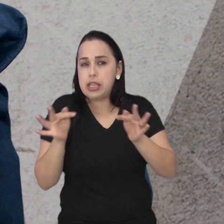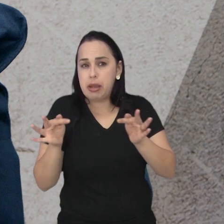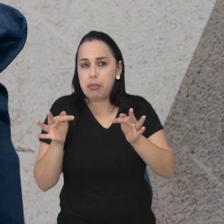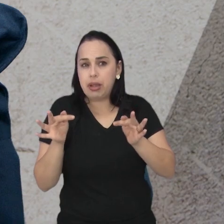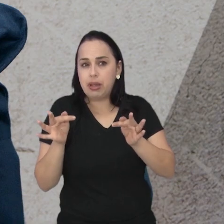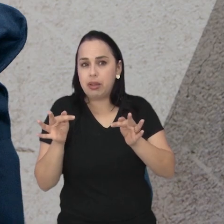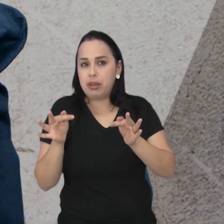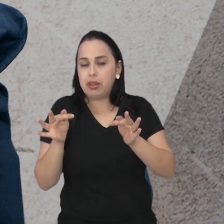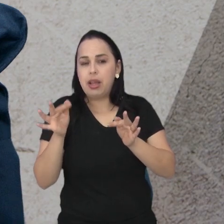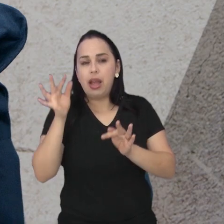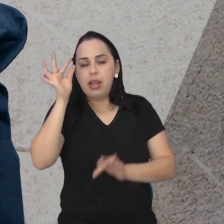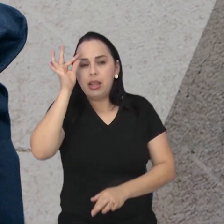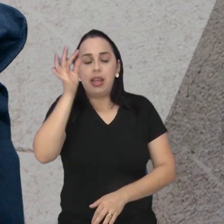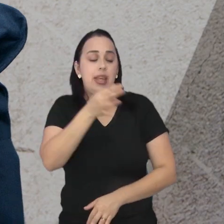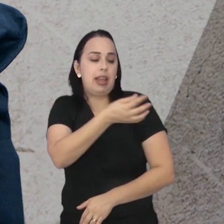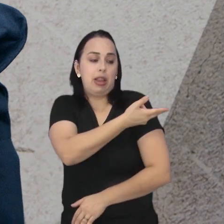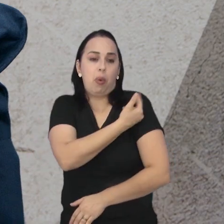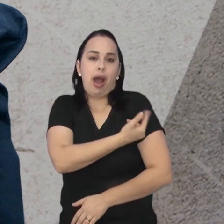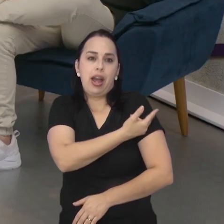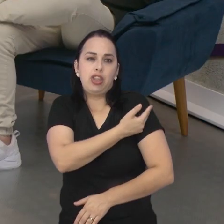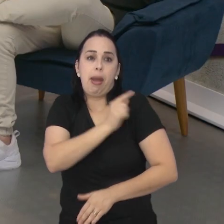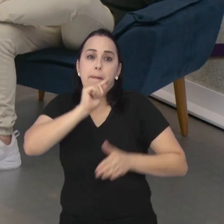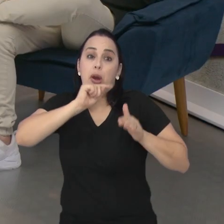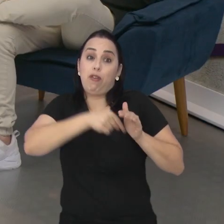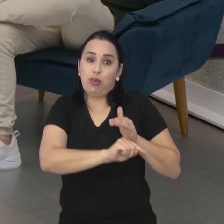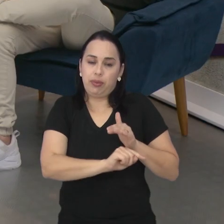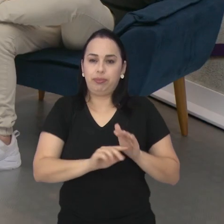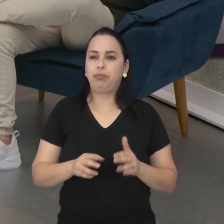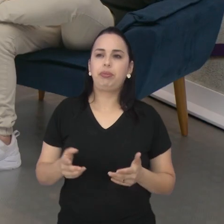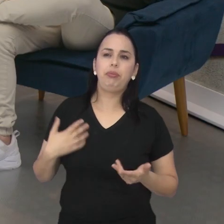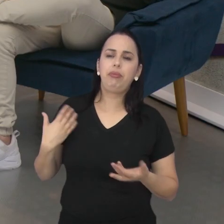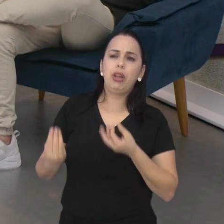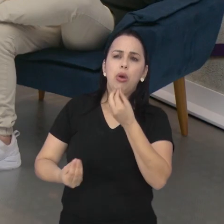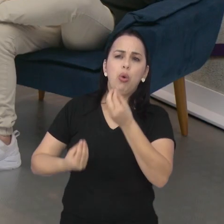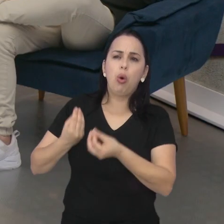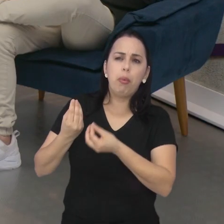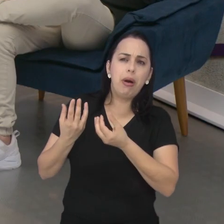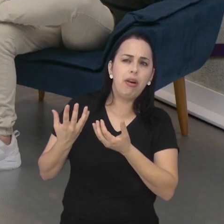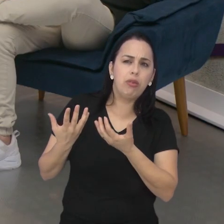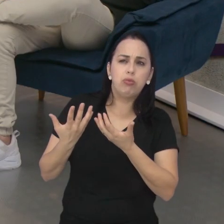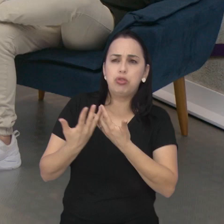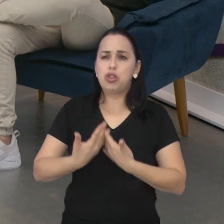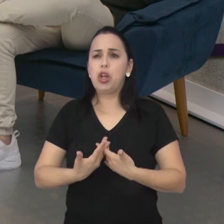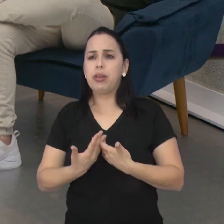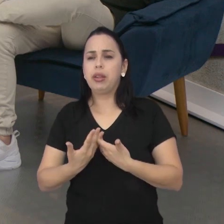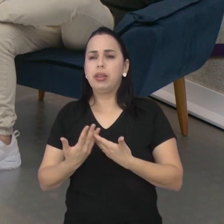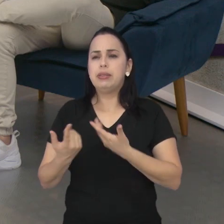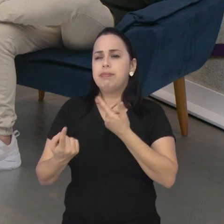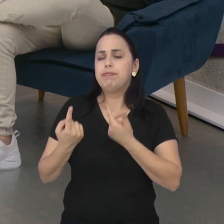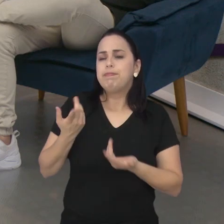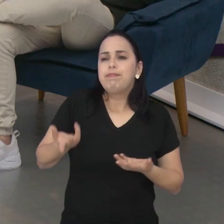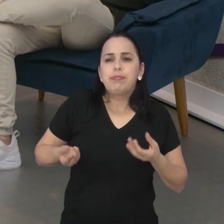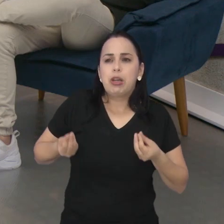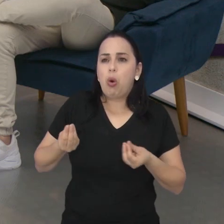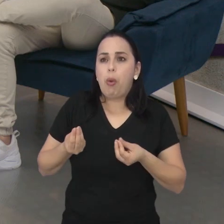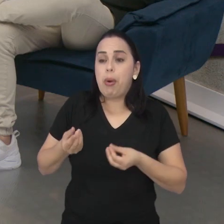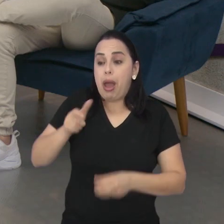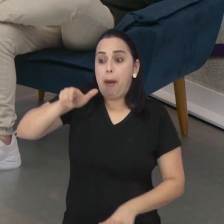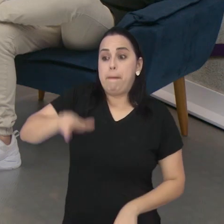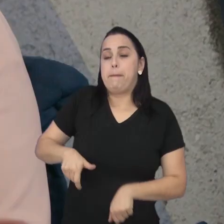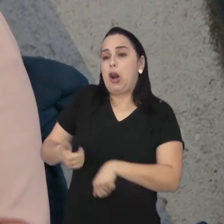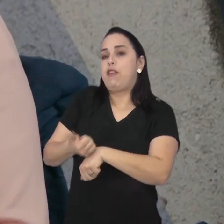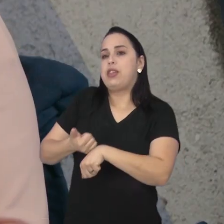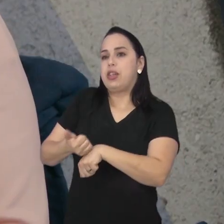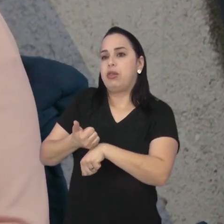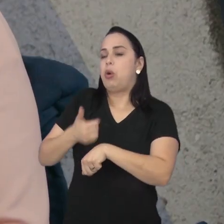vai mais superficial do que uma tatuagem. E você pode explicar pra gente um pouquinho como que ela funciona? Como que você vê esse